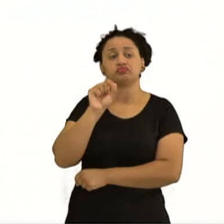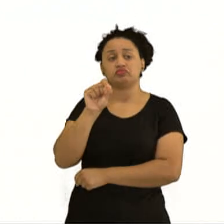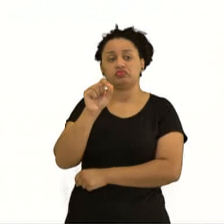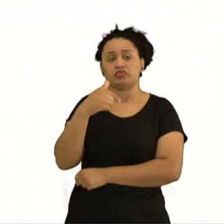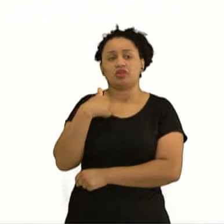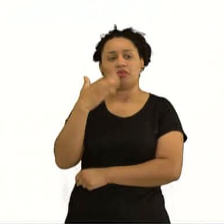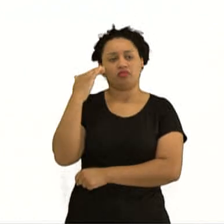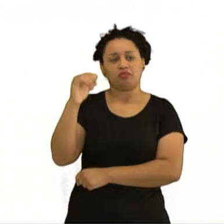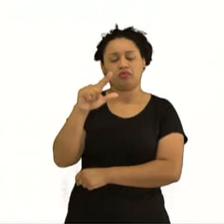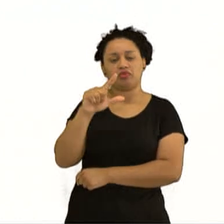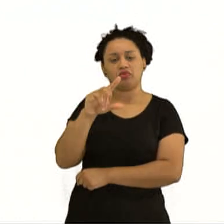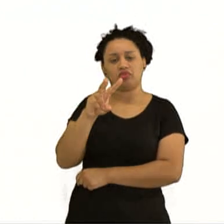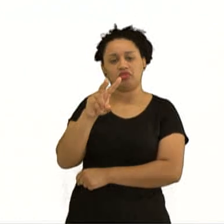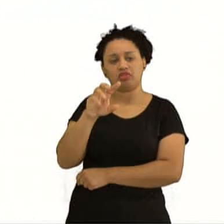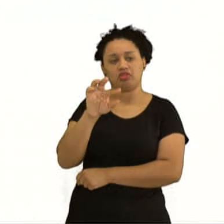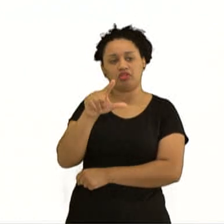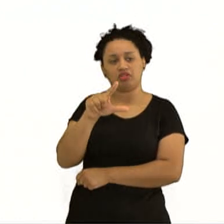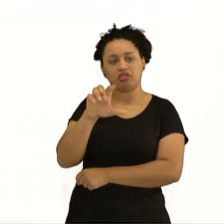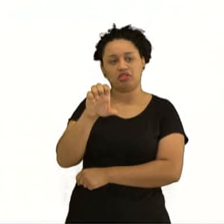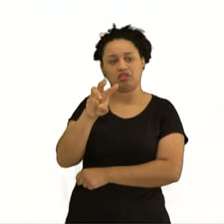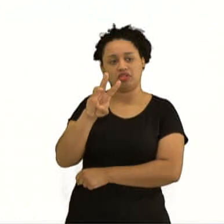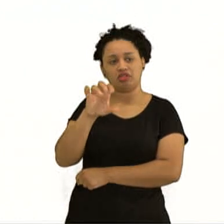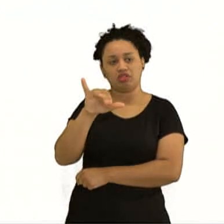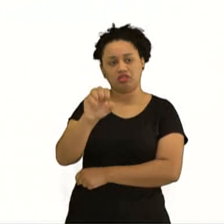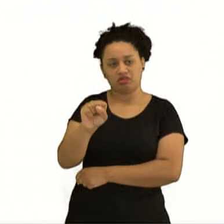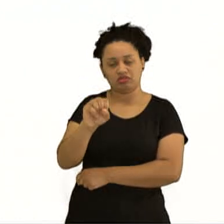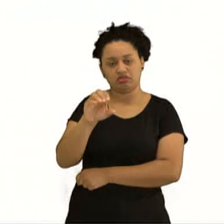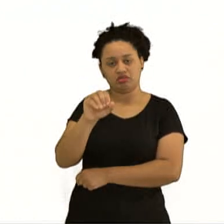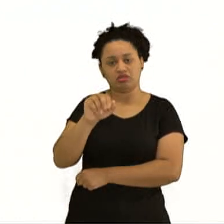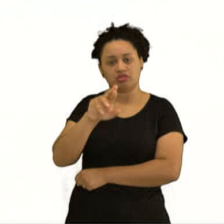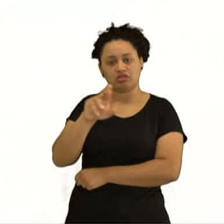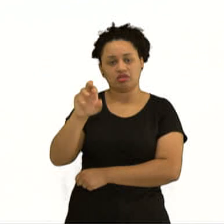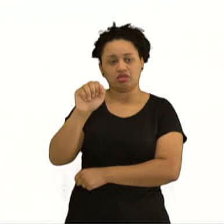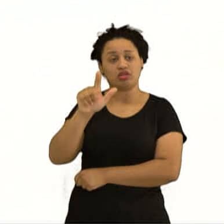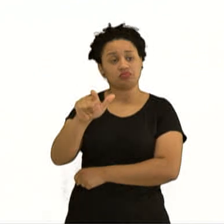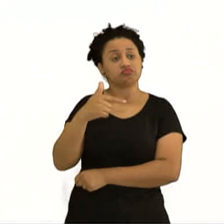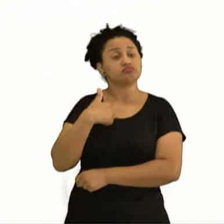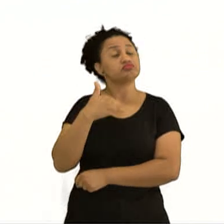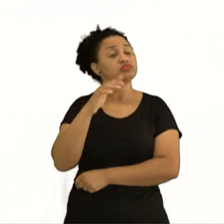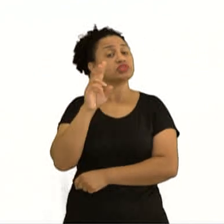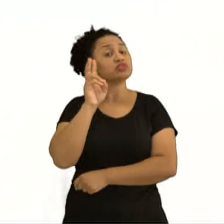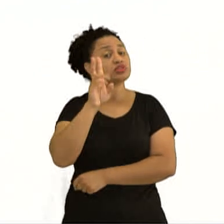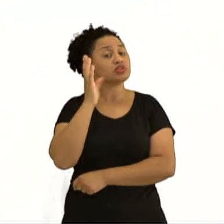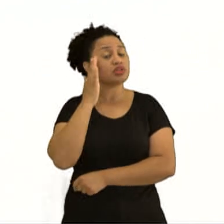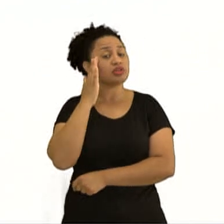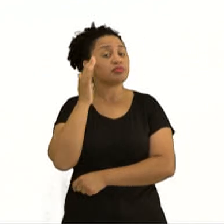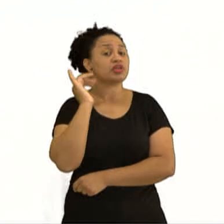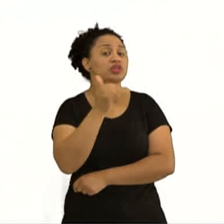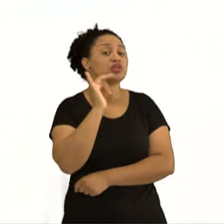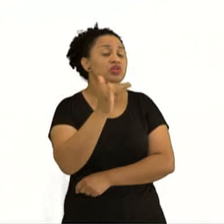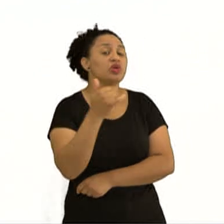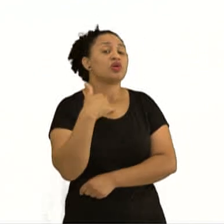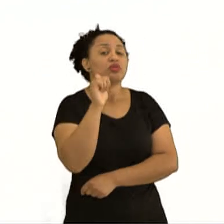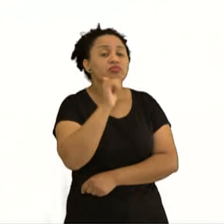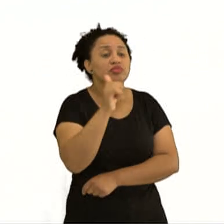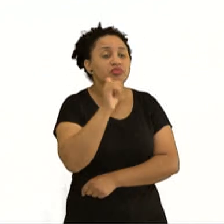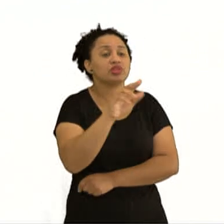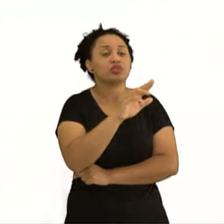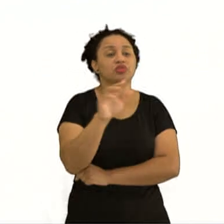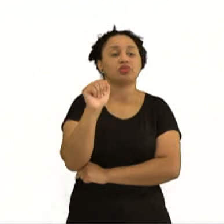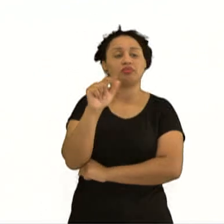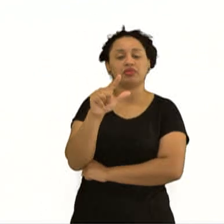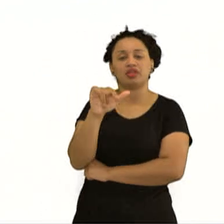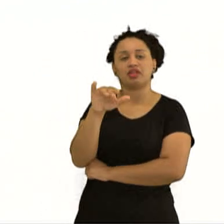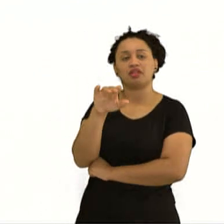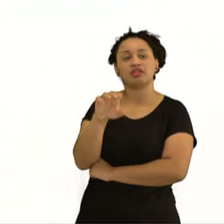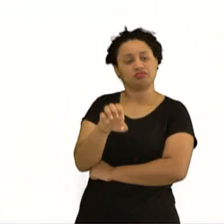época trabalhava em Oxford e já era amigo da família, a história de uma menina chamada Alice. A história